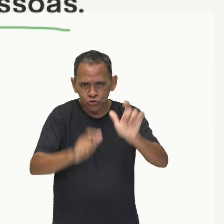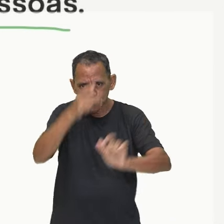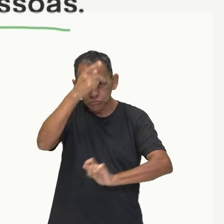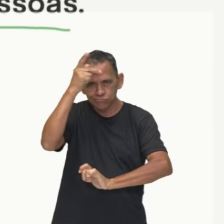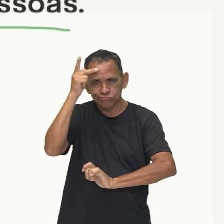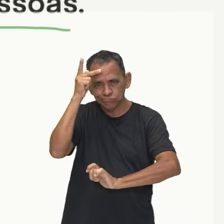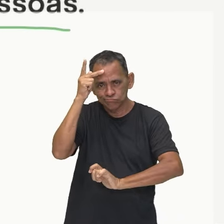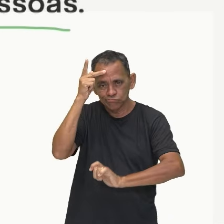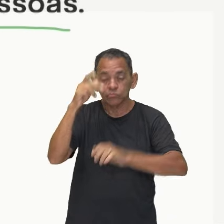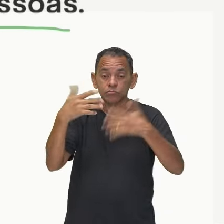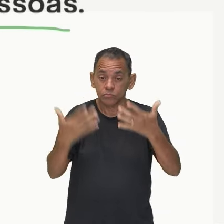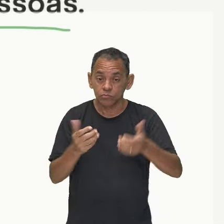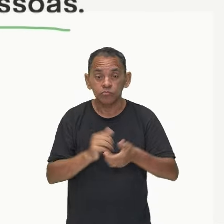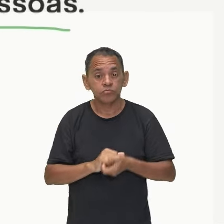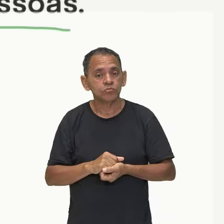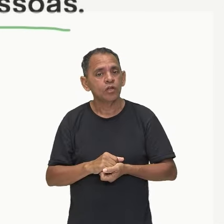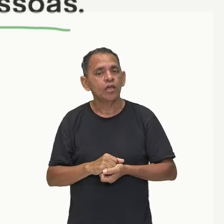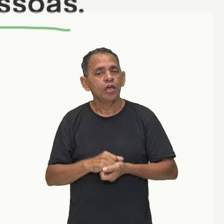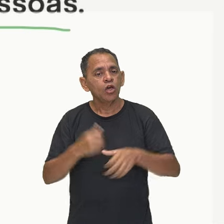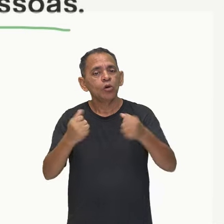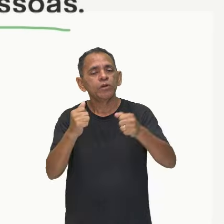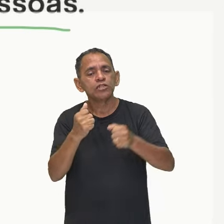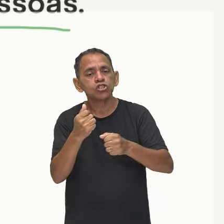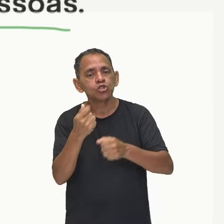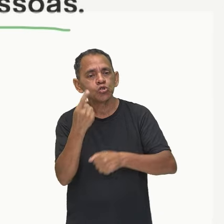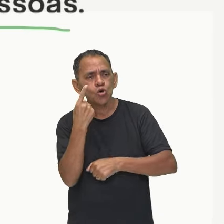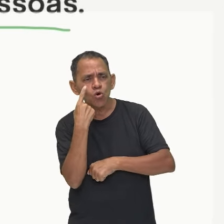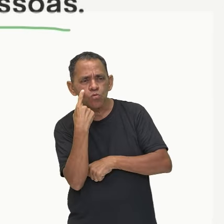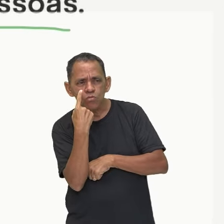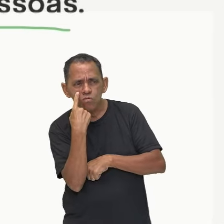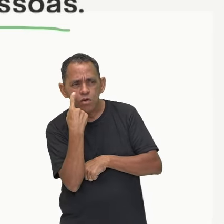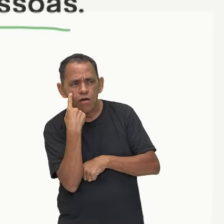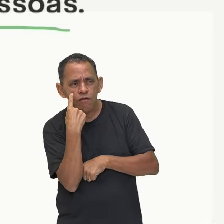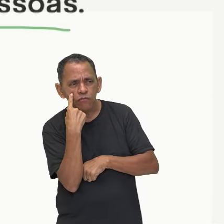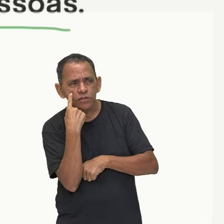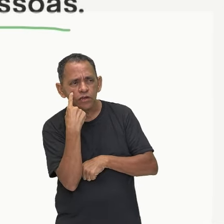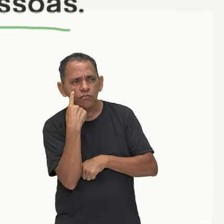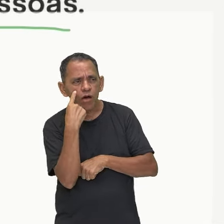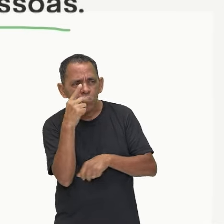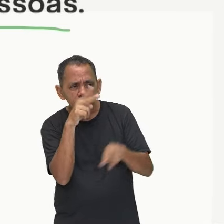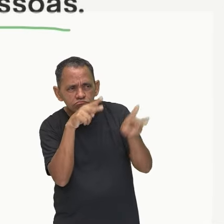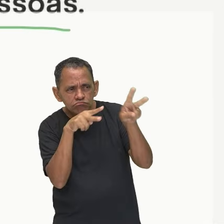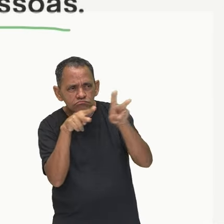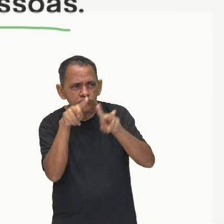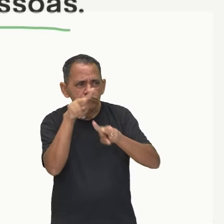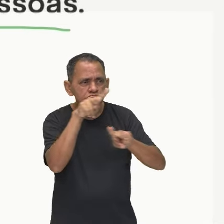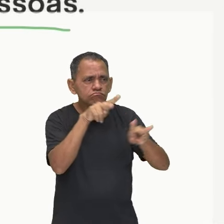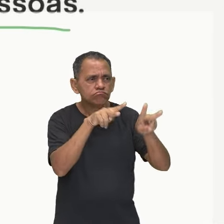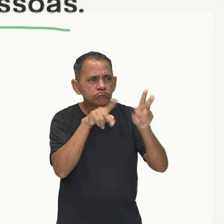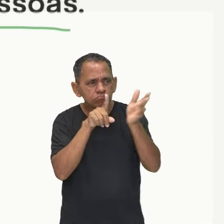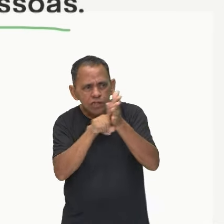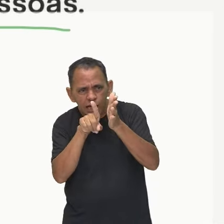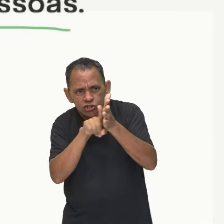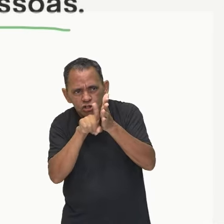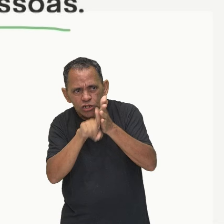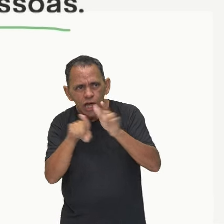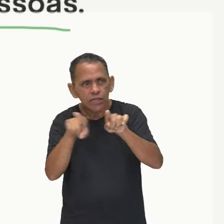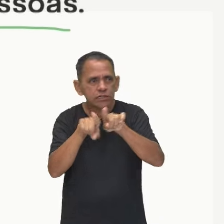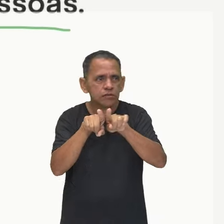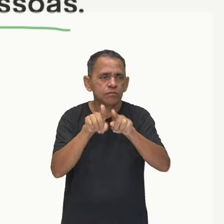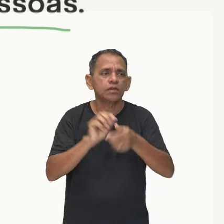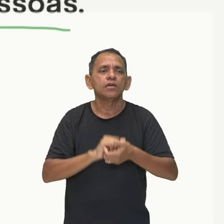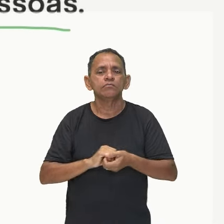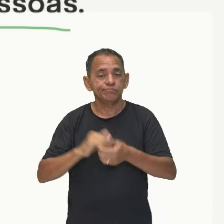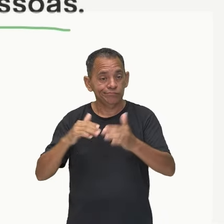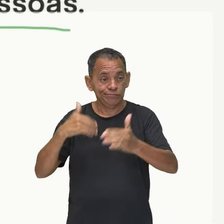observar, né? Eu vou questionar e eu vou